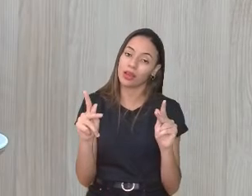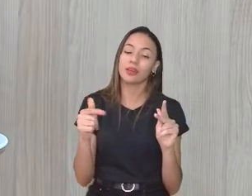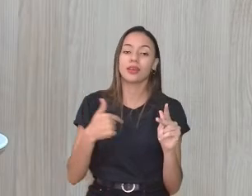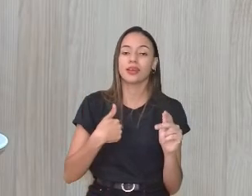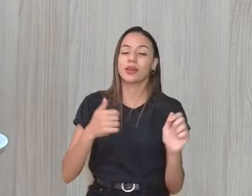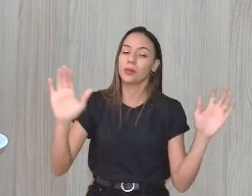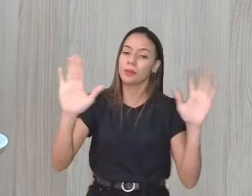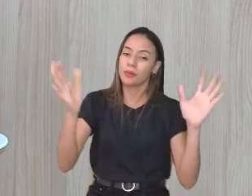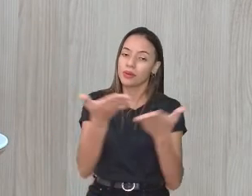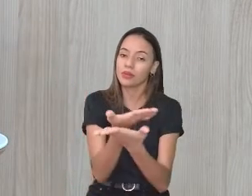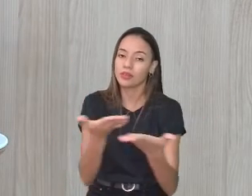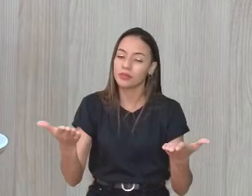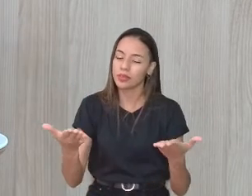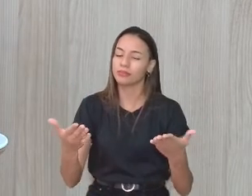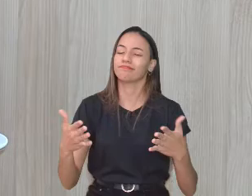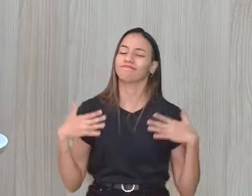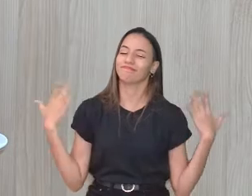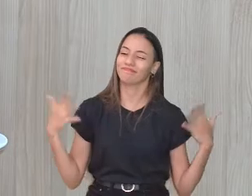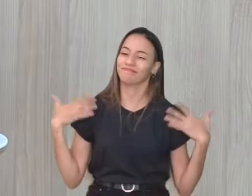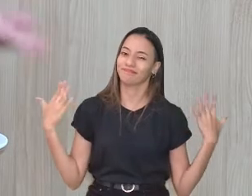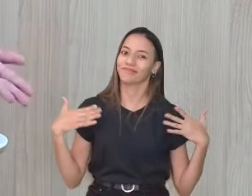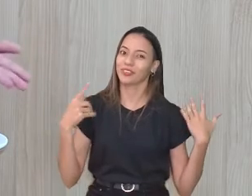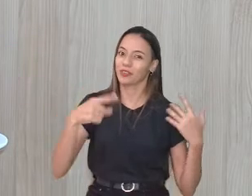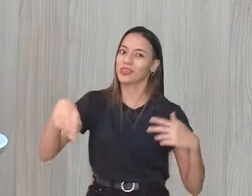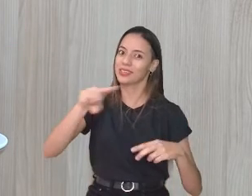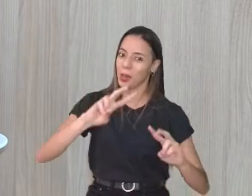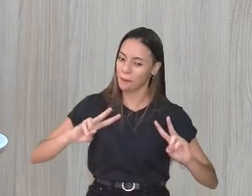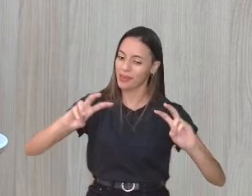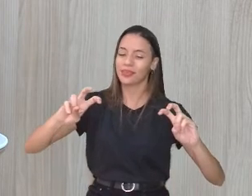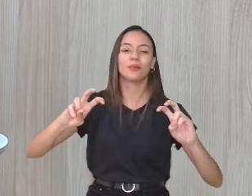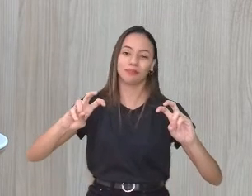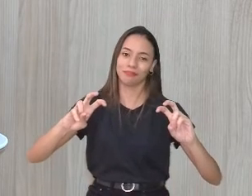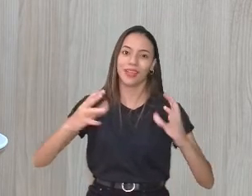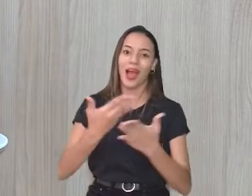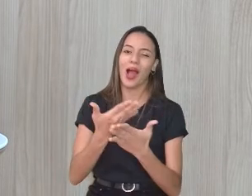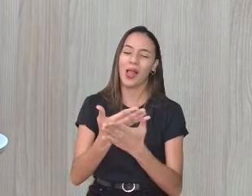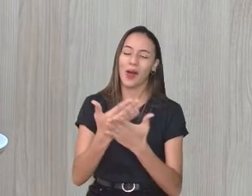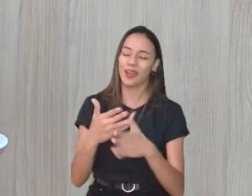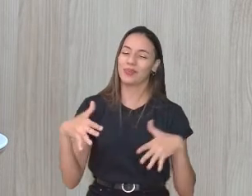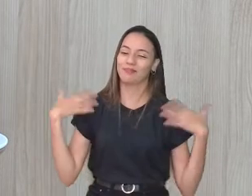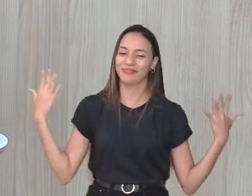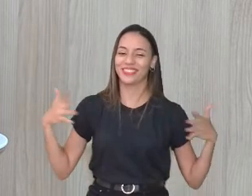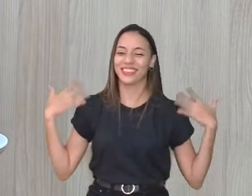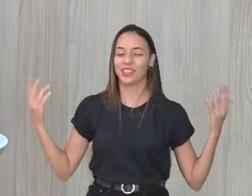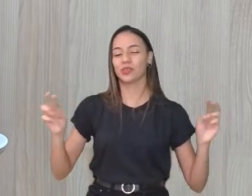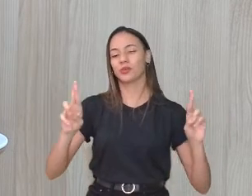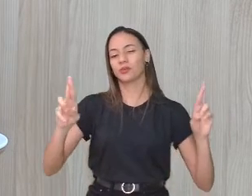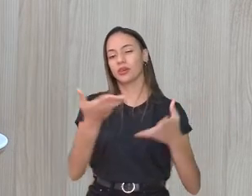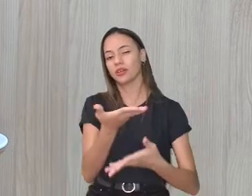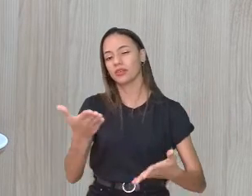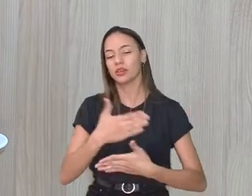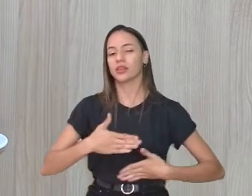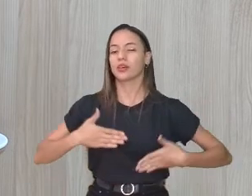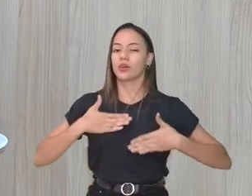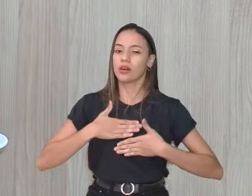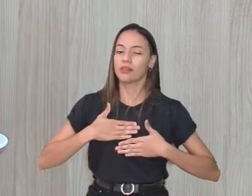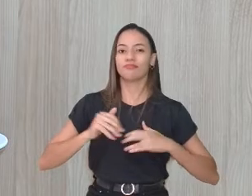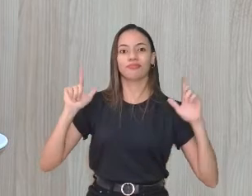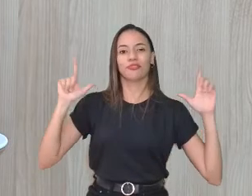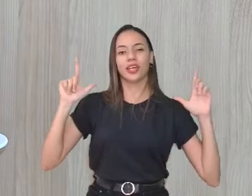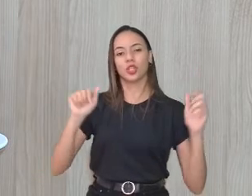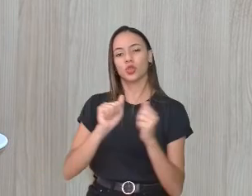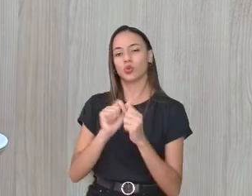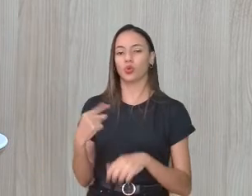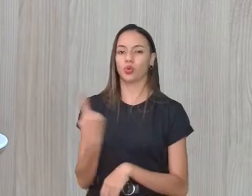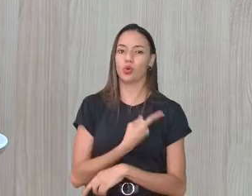eu me despeço de vocês. Foi uma alegria, como vocês puderam ver, né? A aula foi muito alegre. Eu espero que vocês tenham gostado, se divertido com a